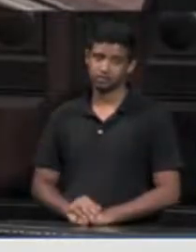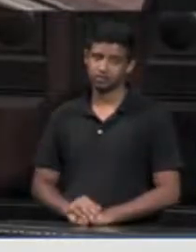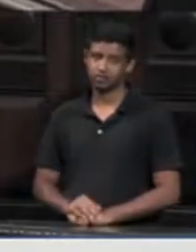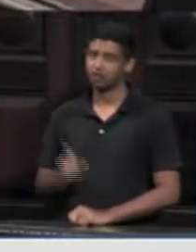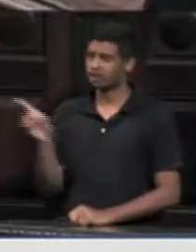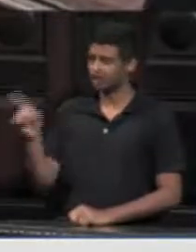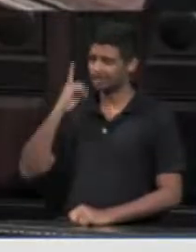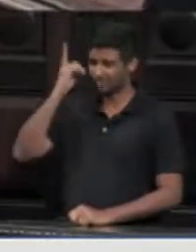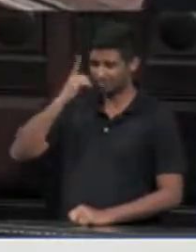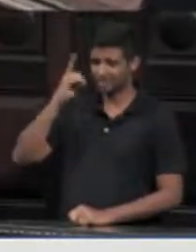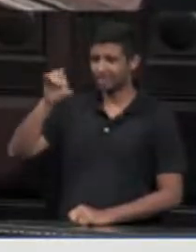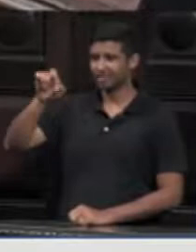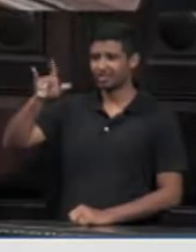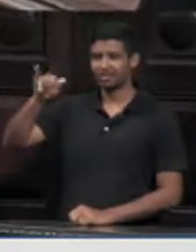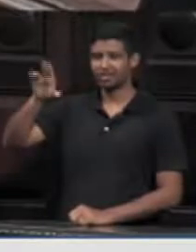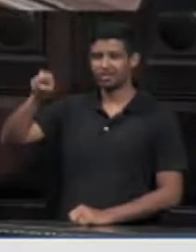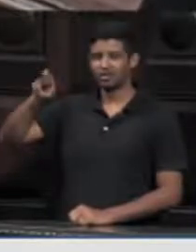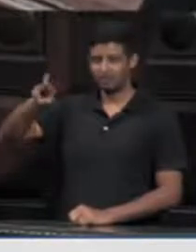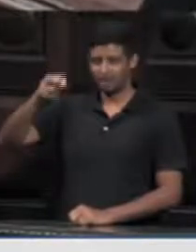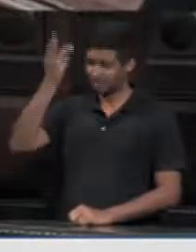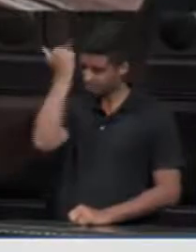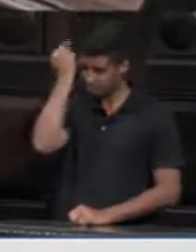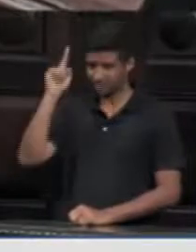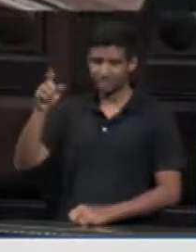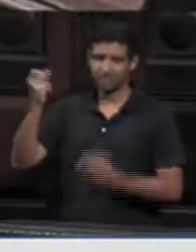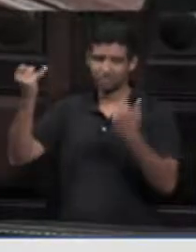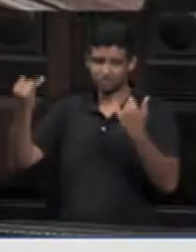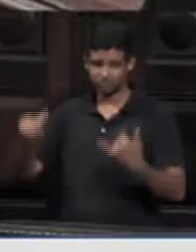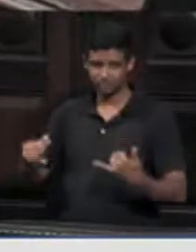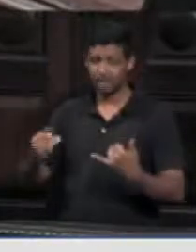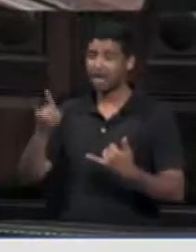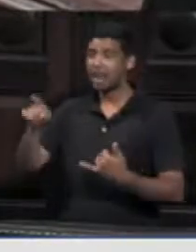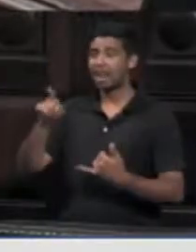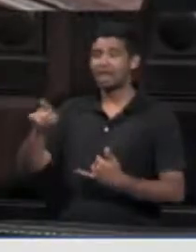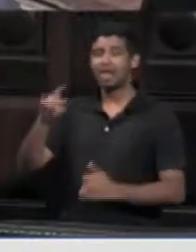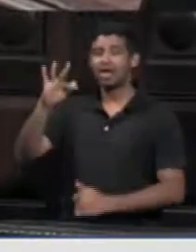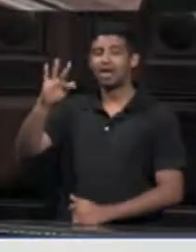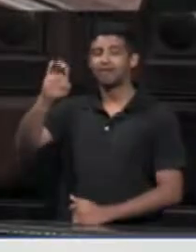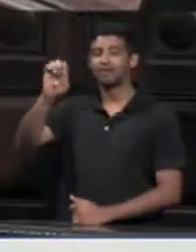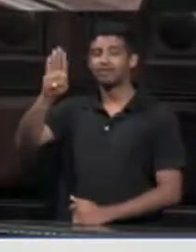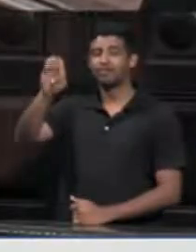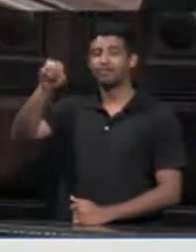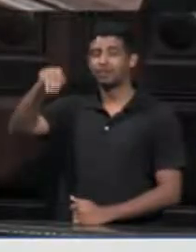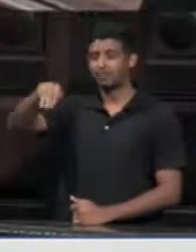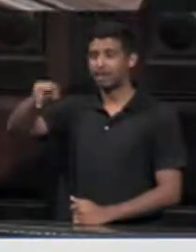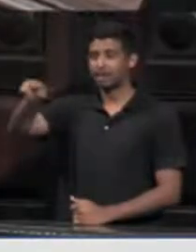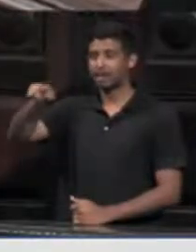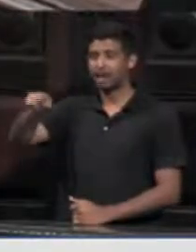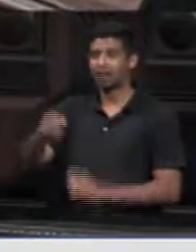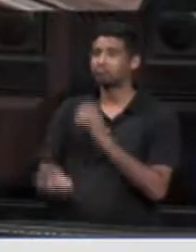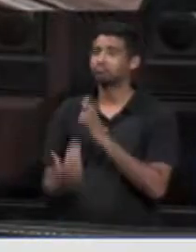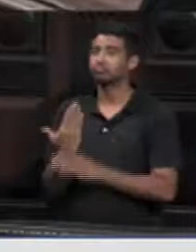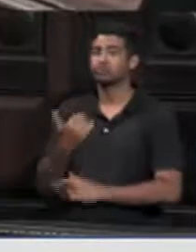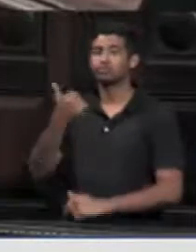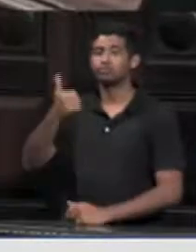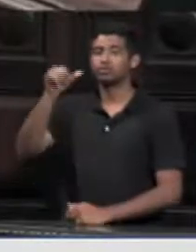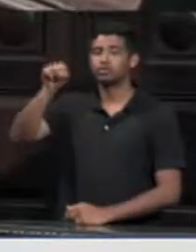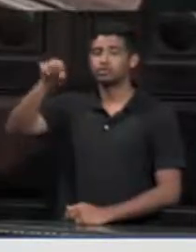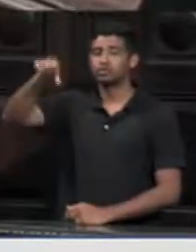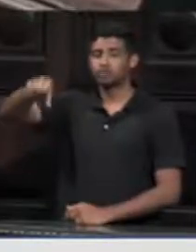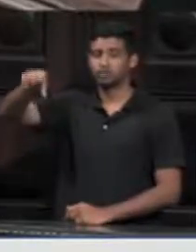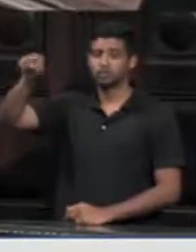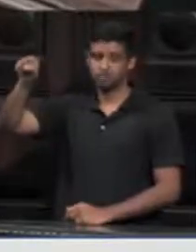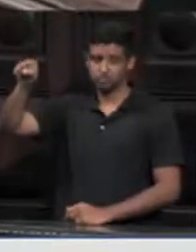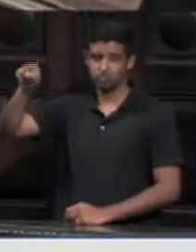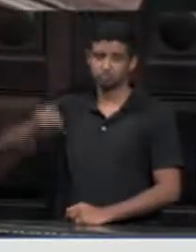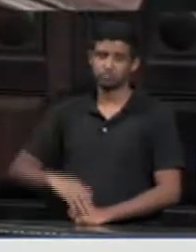relação à Fundrem, é preciso lembrar que a Fundrem é pré-Constituição de 88. Com a Constituição de 88, os municípios